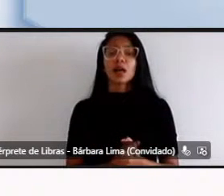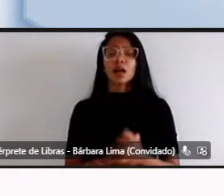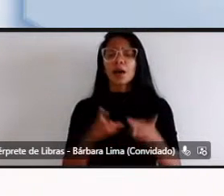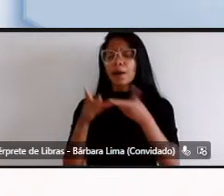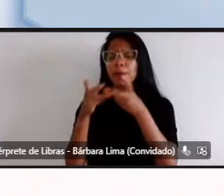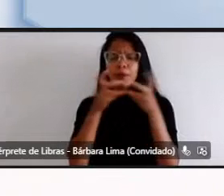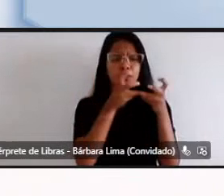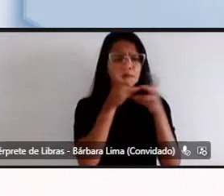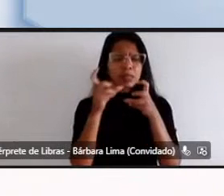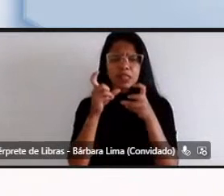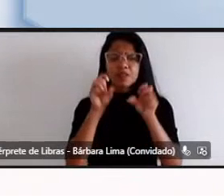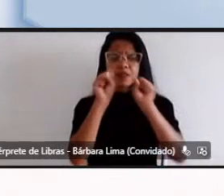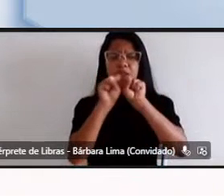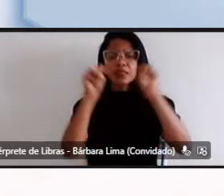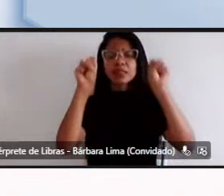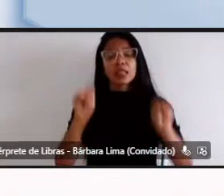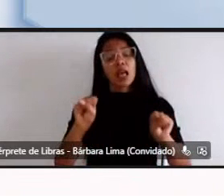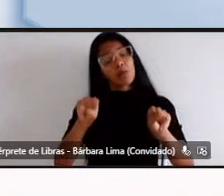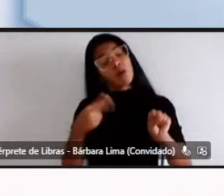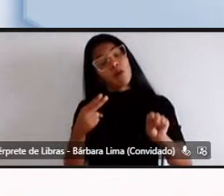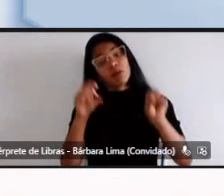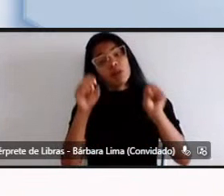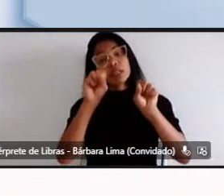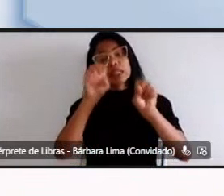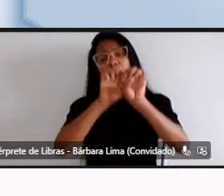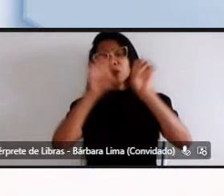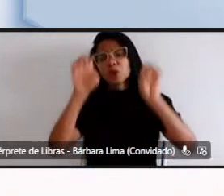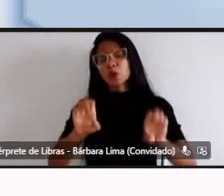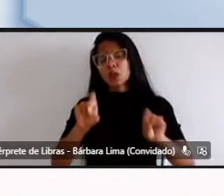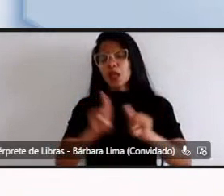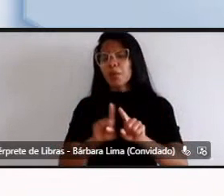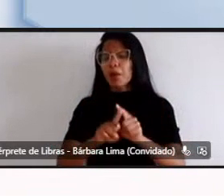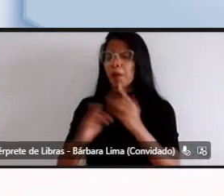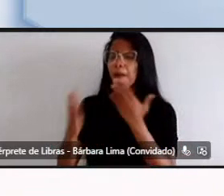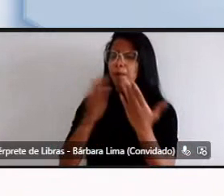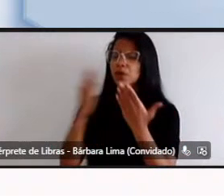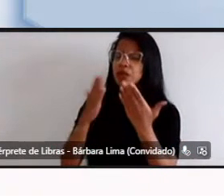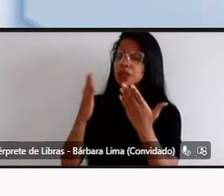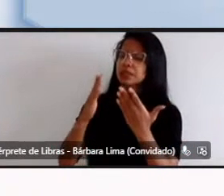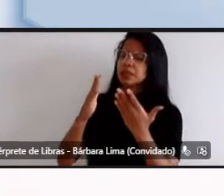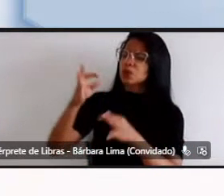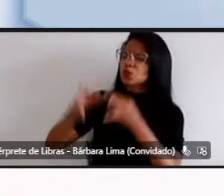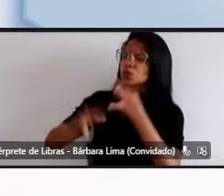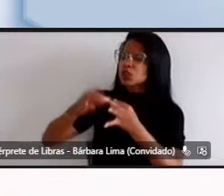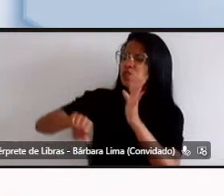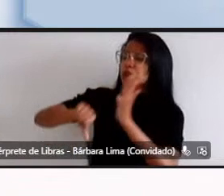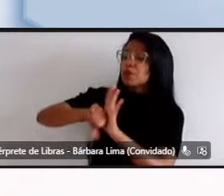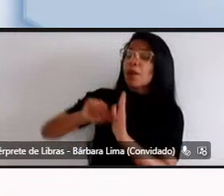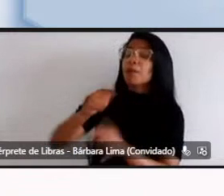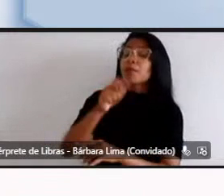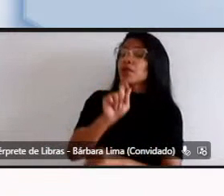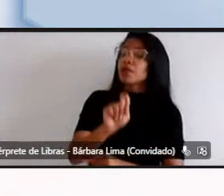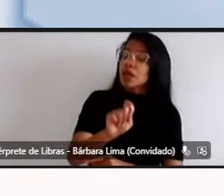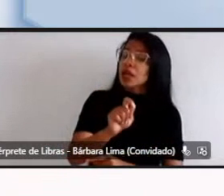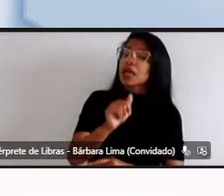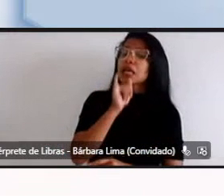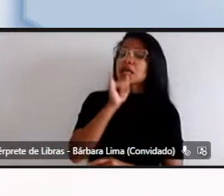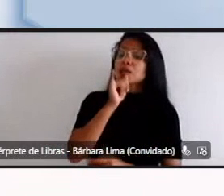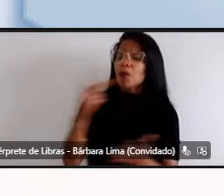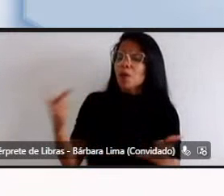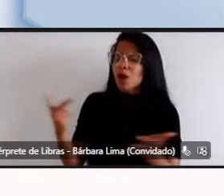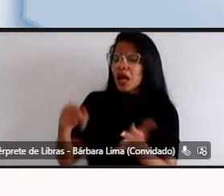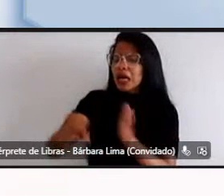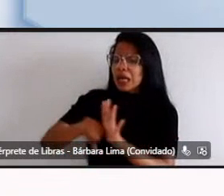desse sistema ou da estrutura da justiça restaurativa em comparação com o sistema de justiça criminal? Primeiramente, quando um crime acontece,